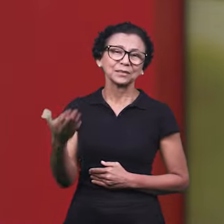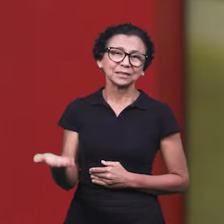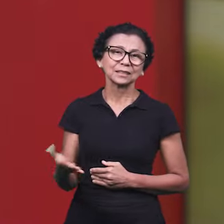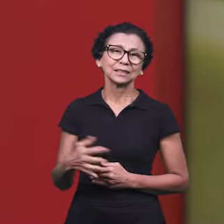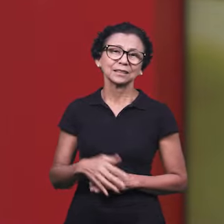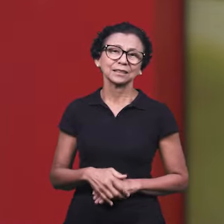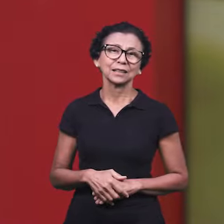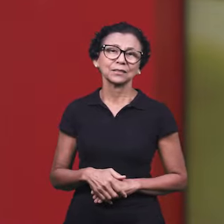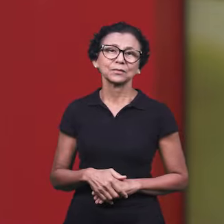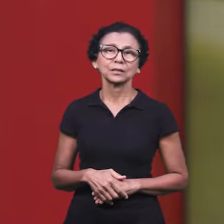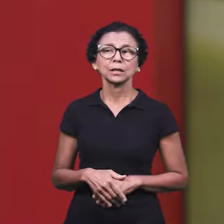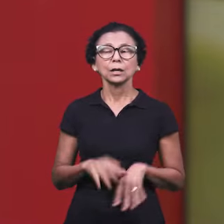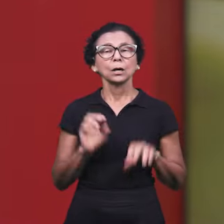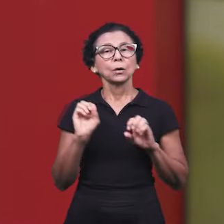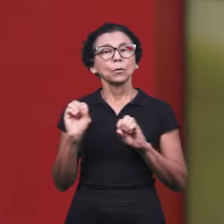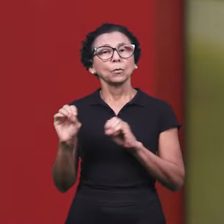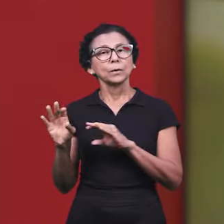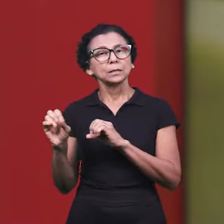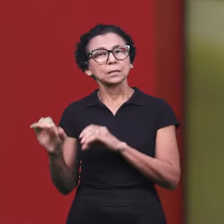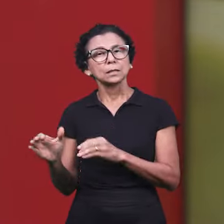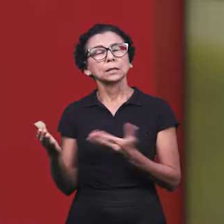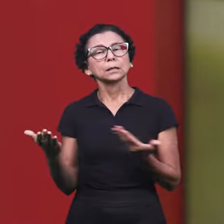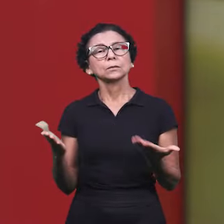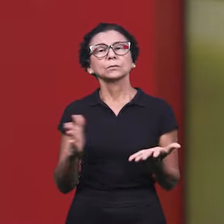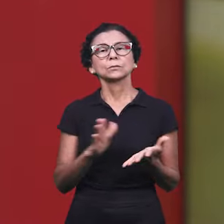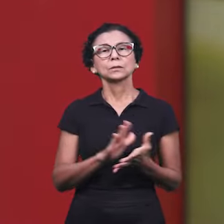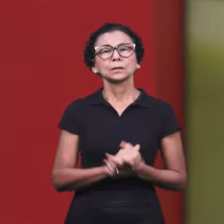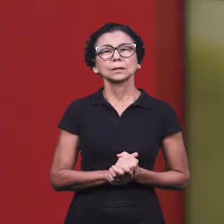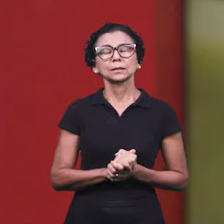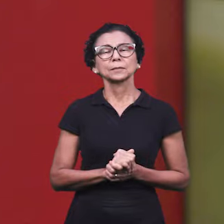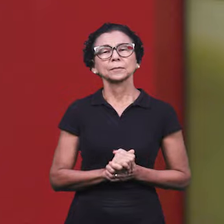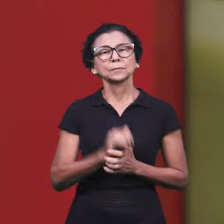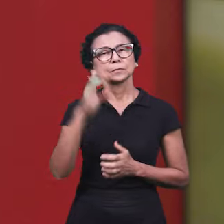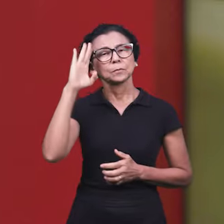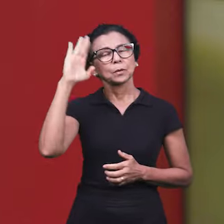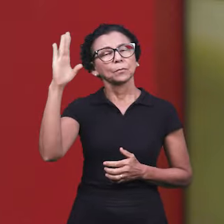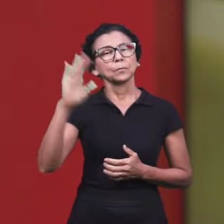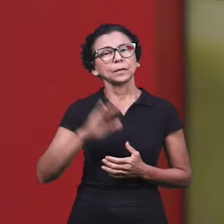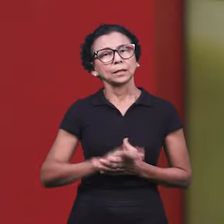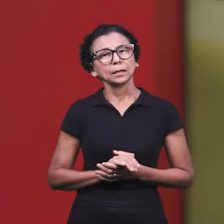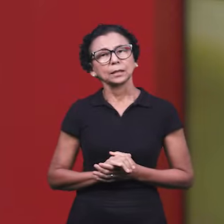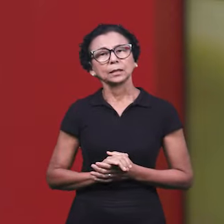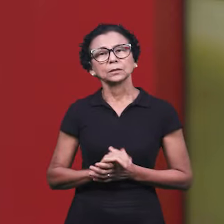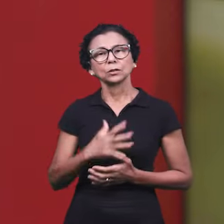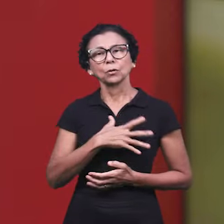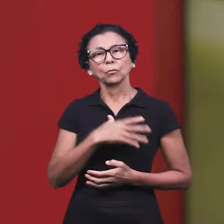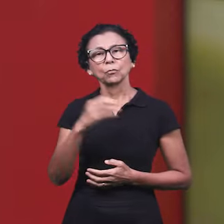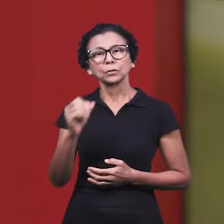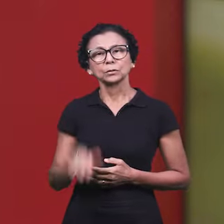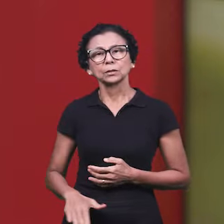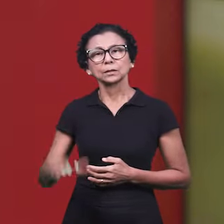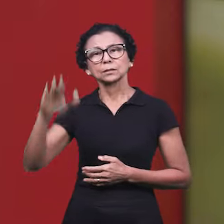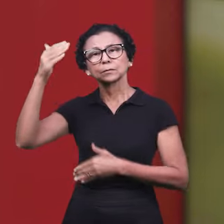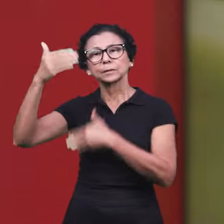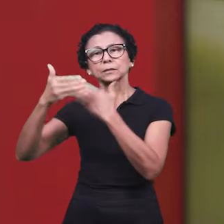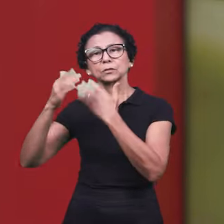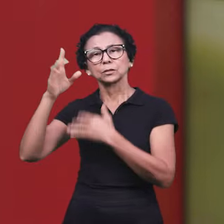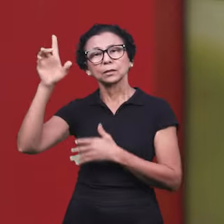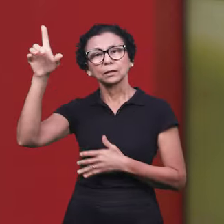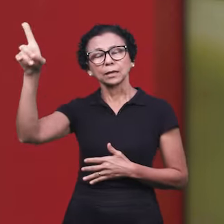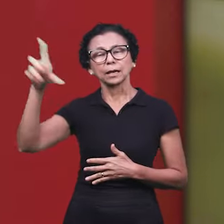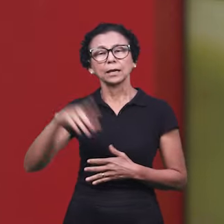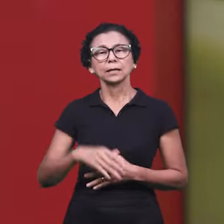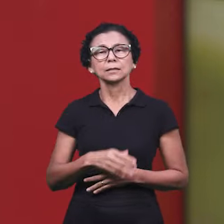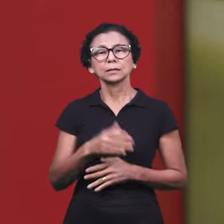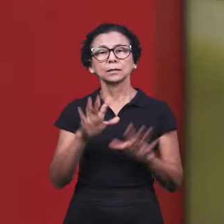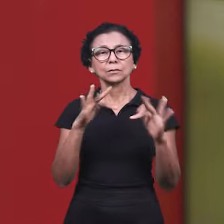principalmente aquele que tem uma educação evangélica Cristã que foi criado no conhecimento